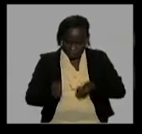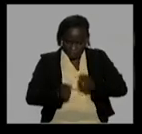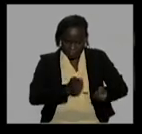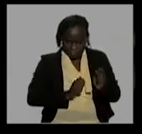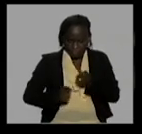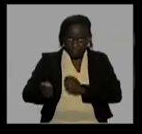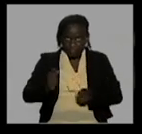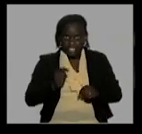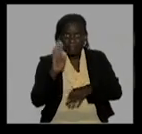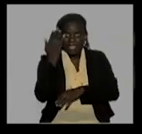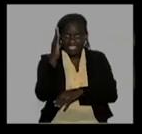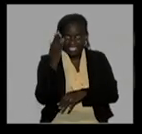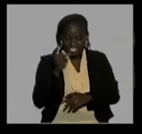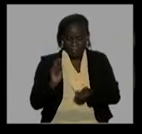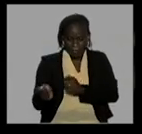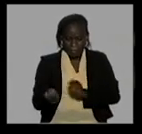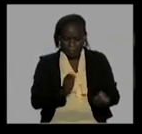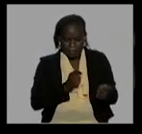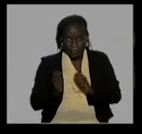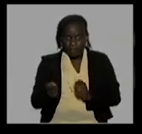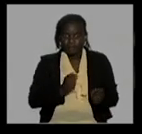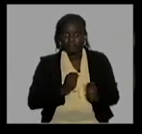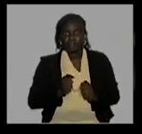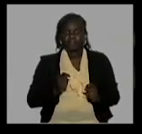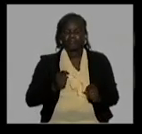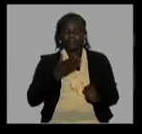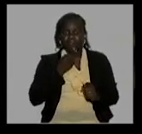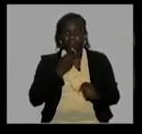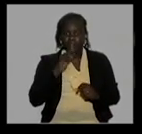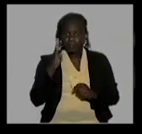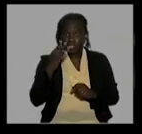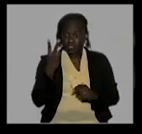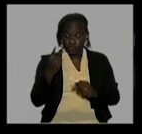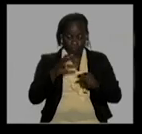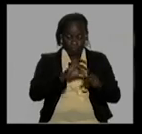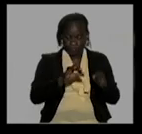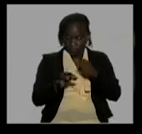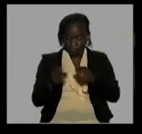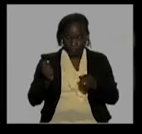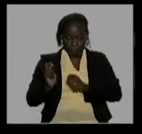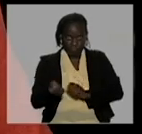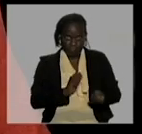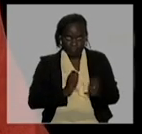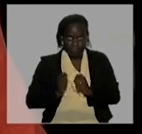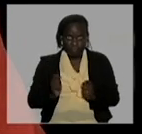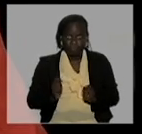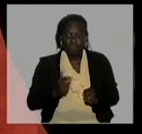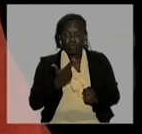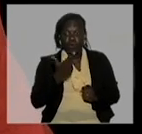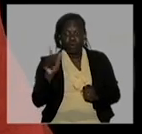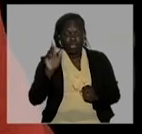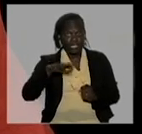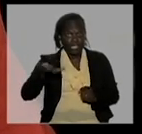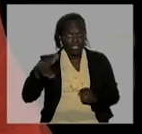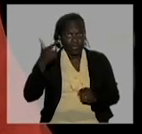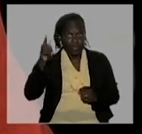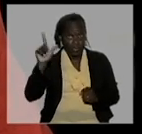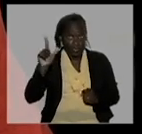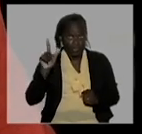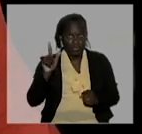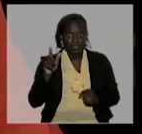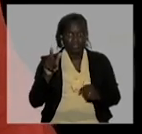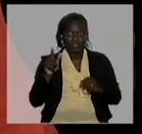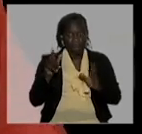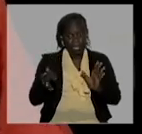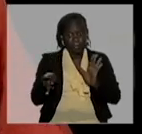balafon, né, aquele instrumento de madeira, né, tocando com duas madeiras na mão. E aí uma outra